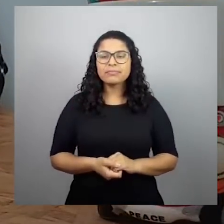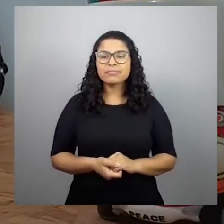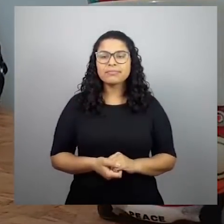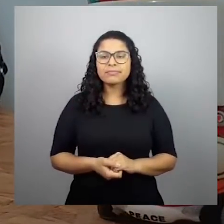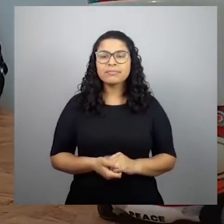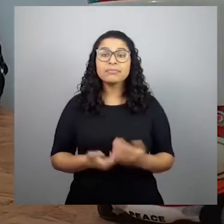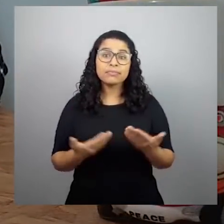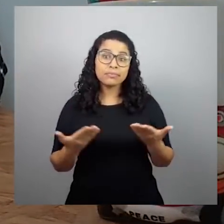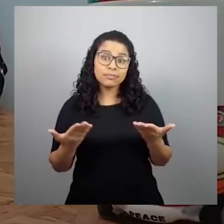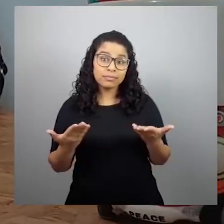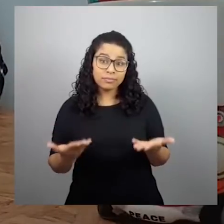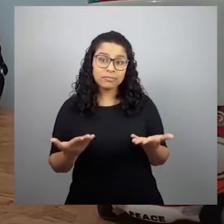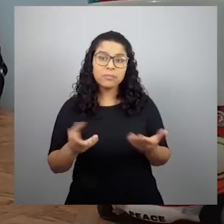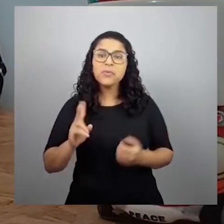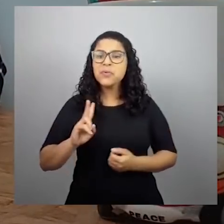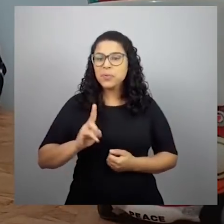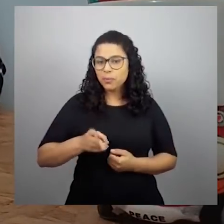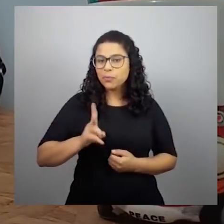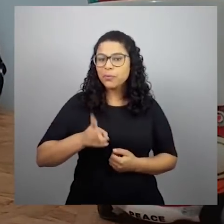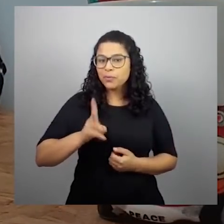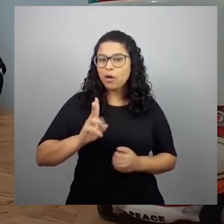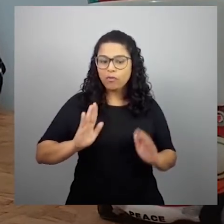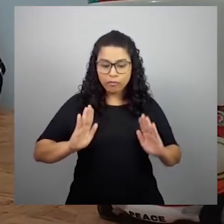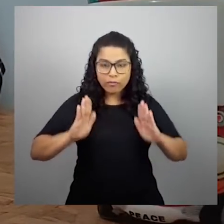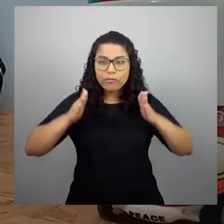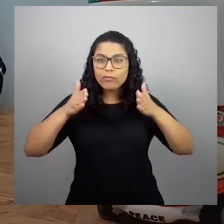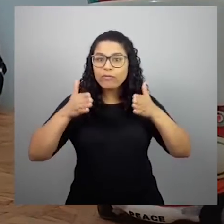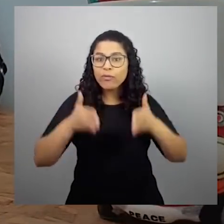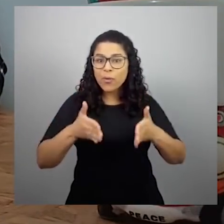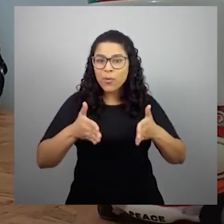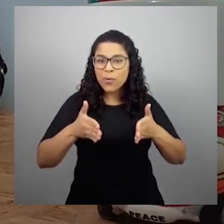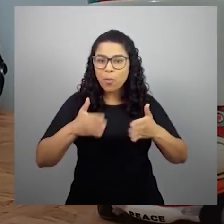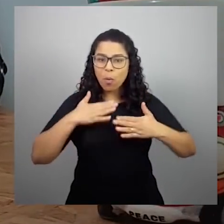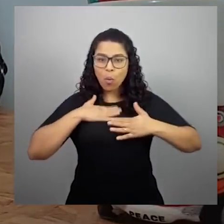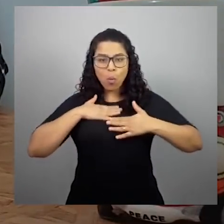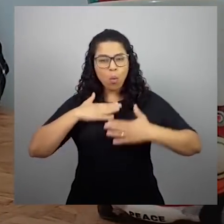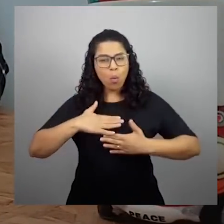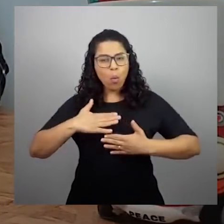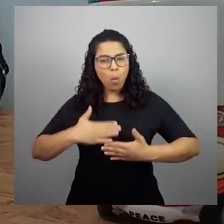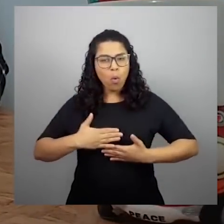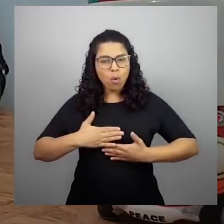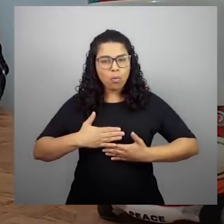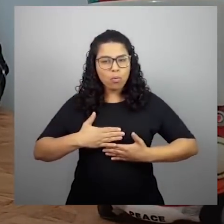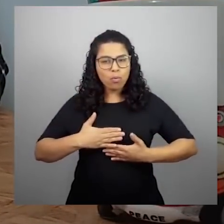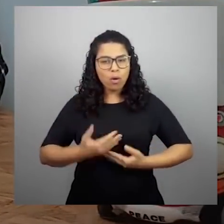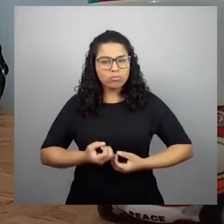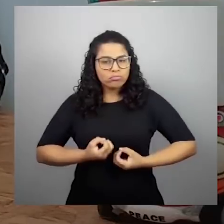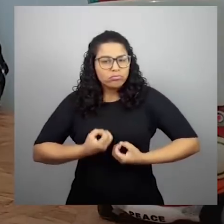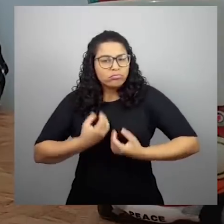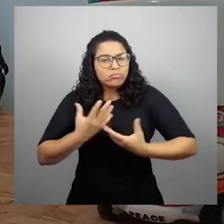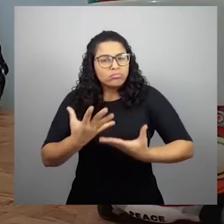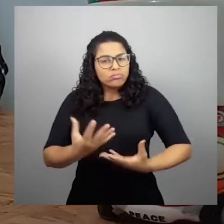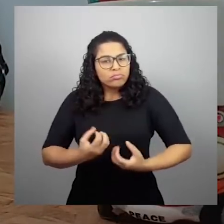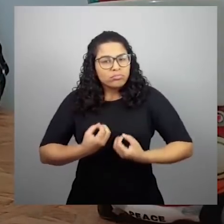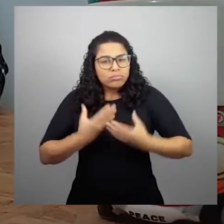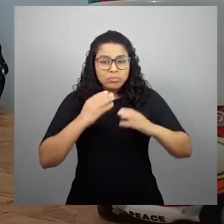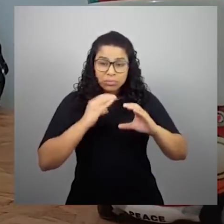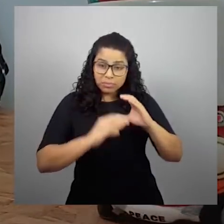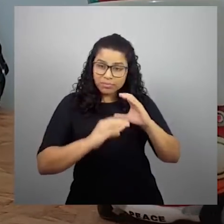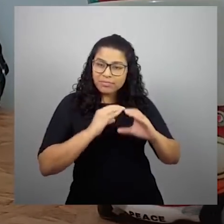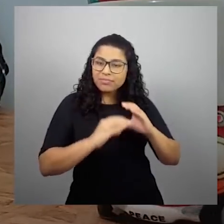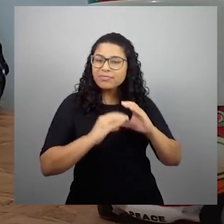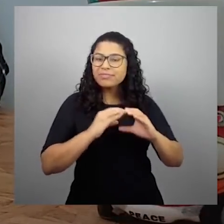Bem, então a gente vai continuar com o foco nesse nosso corpo, que se expressa, se